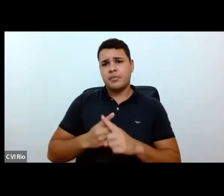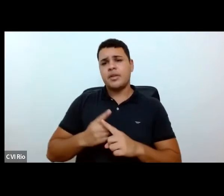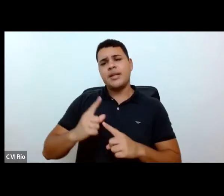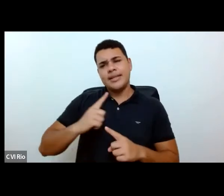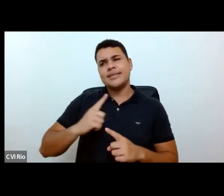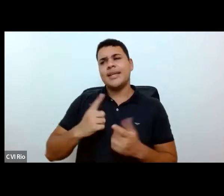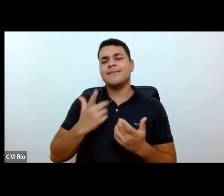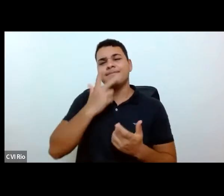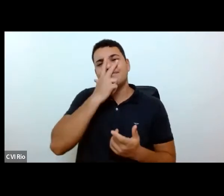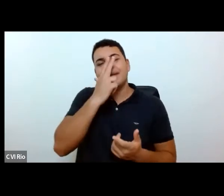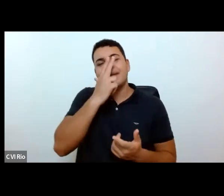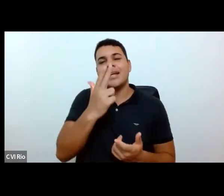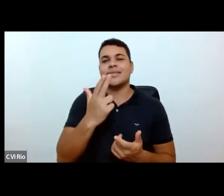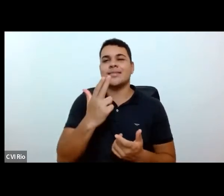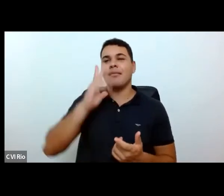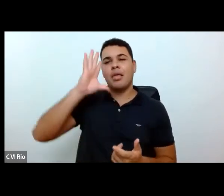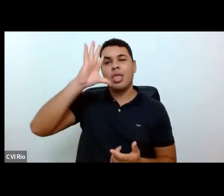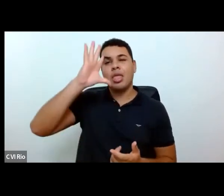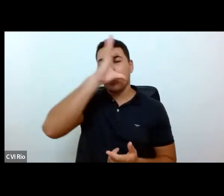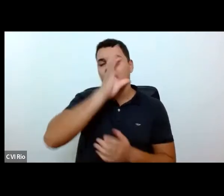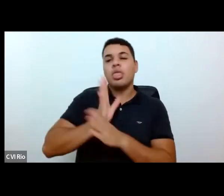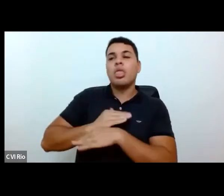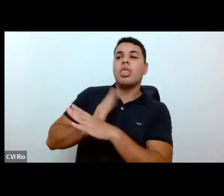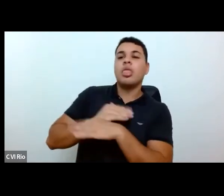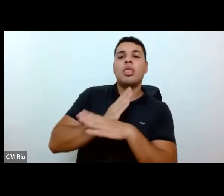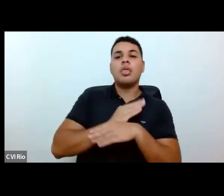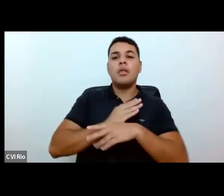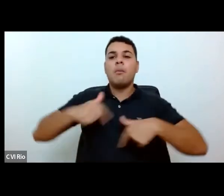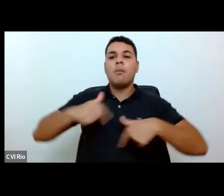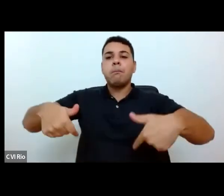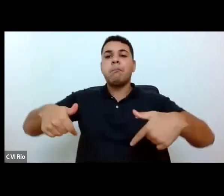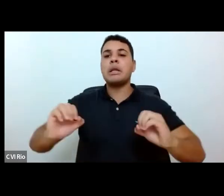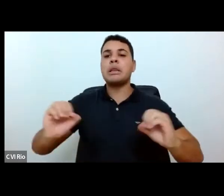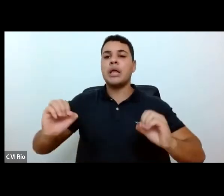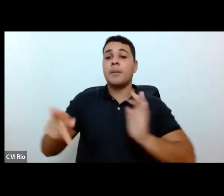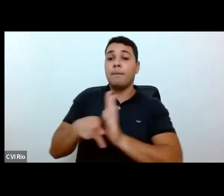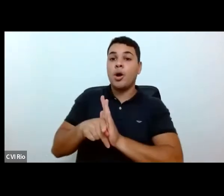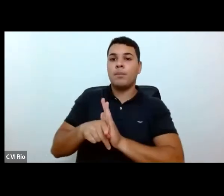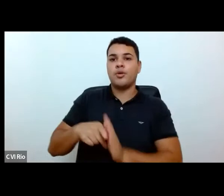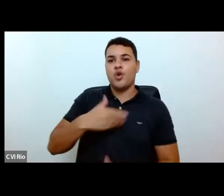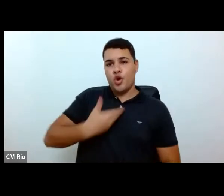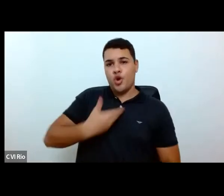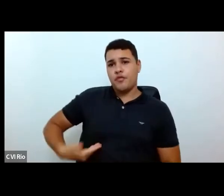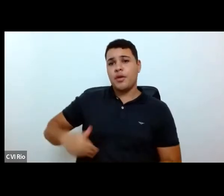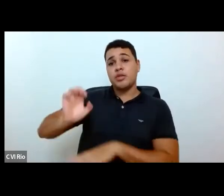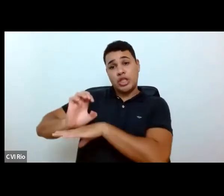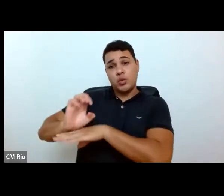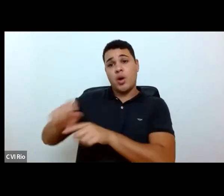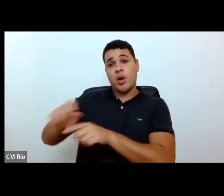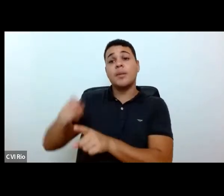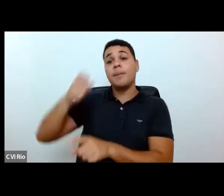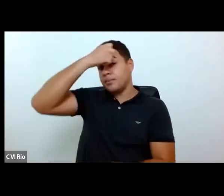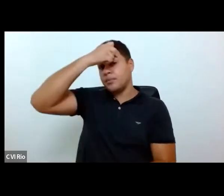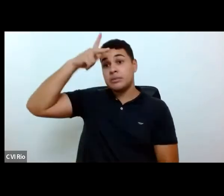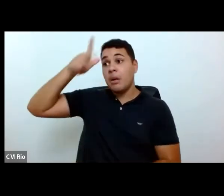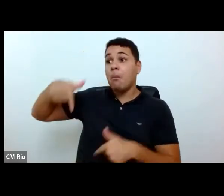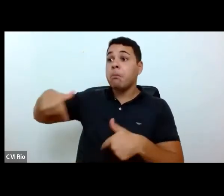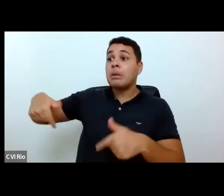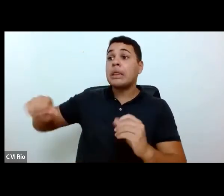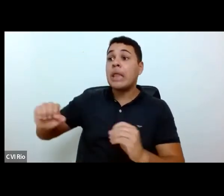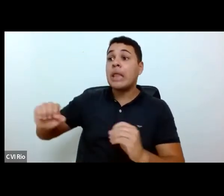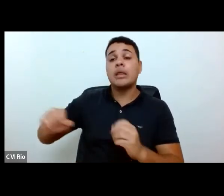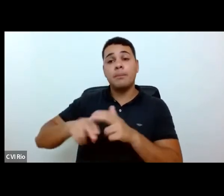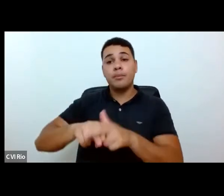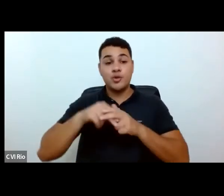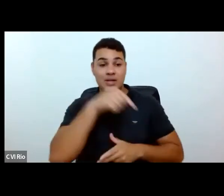ou nacional, do governo federal, de dados que possam consolidar políticas públicas, né,